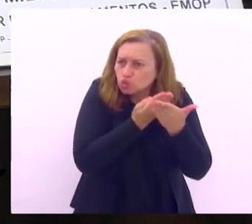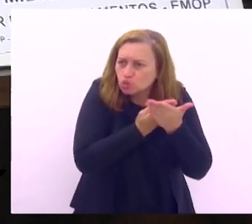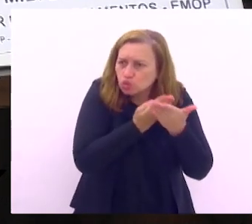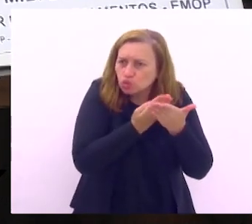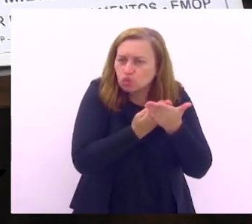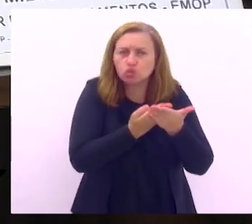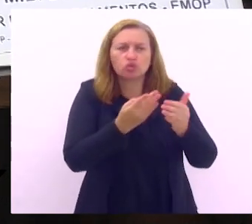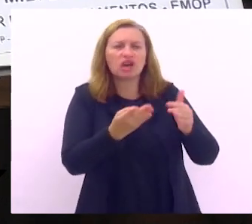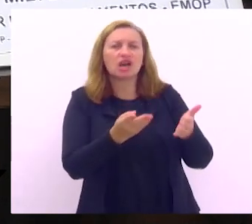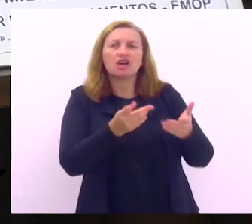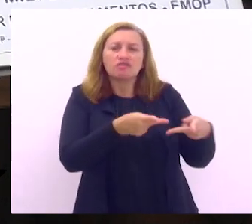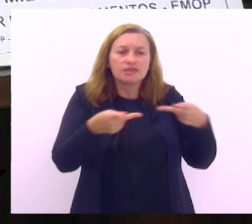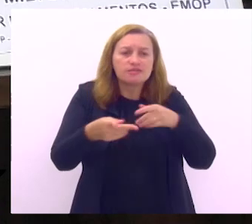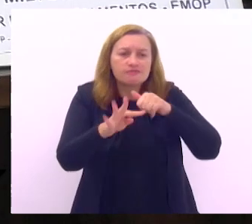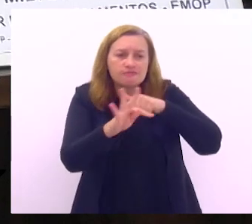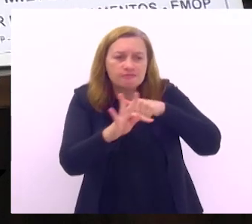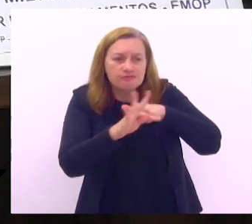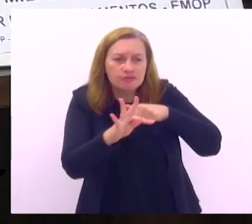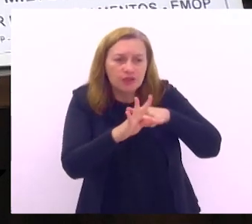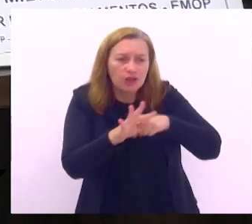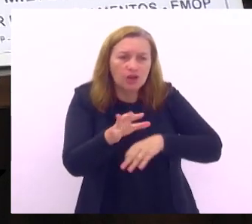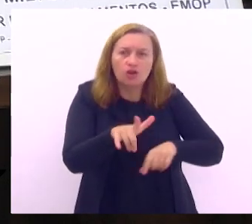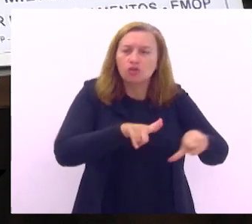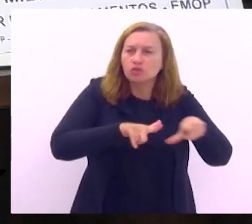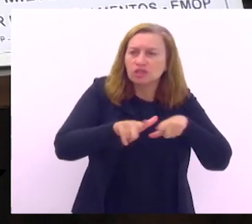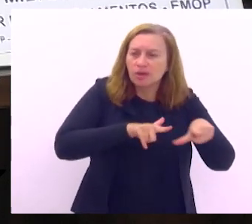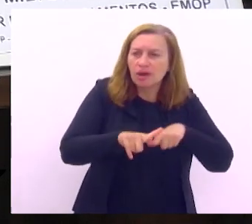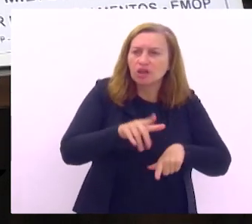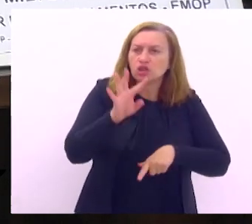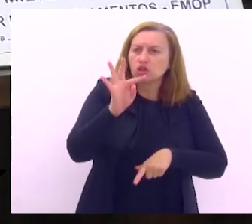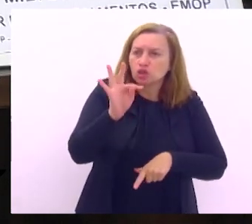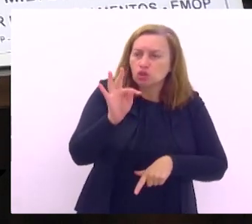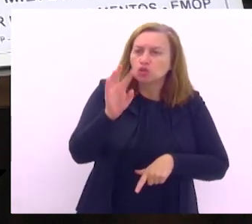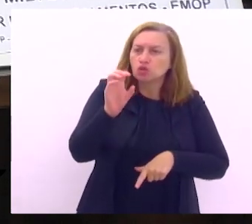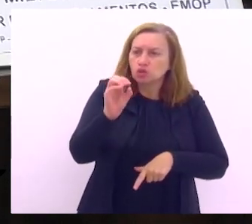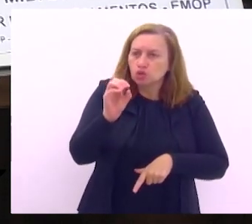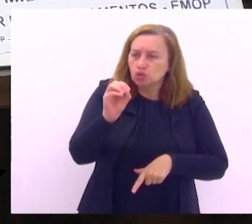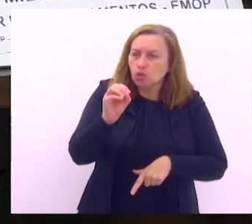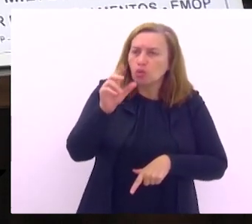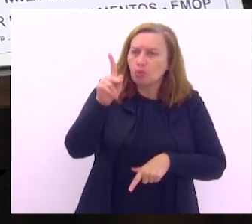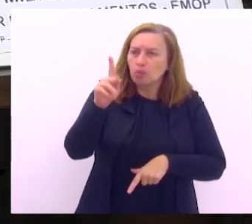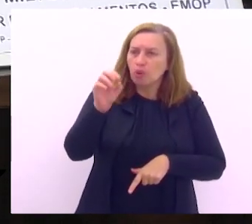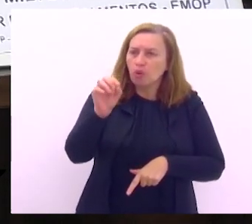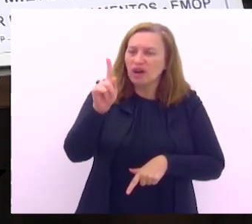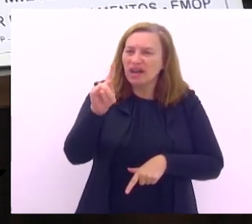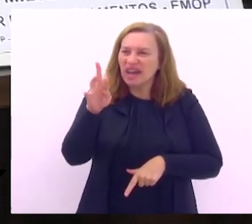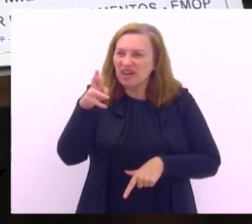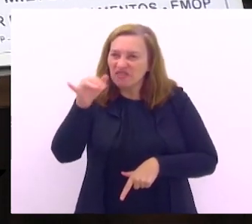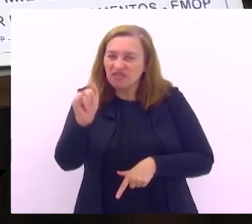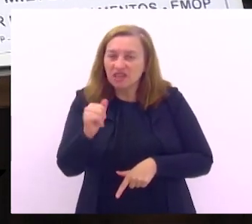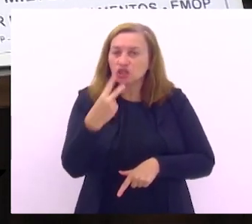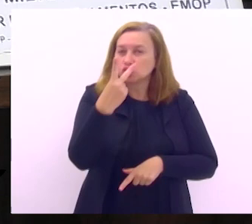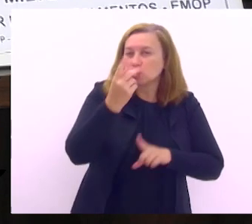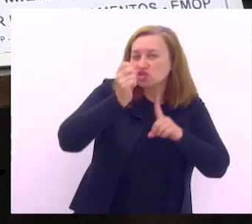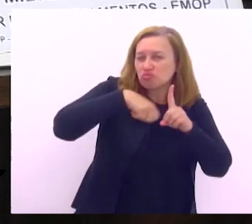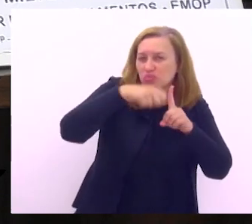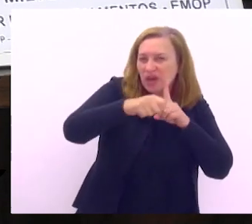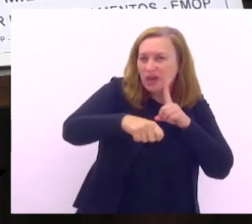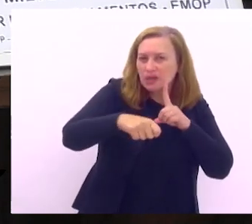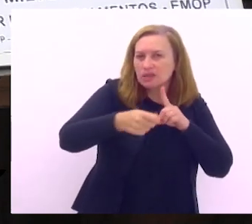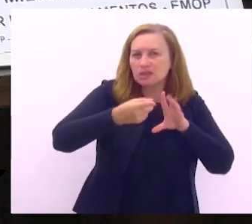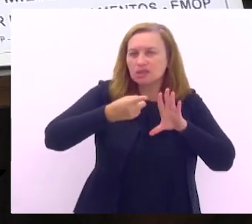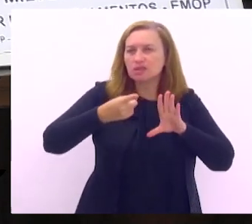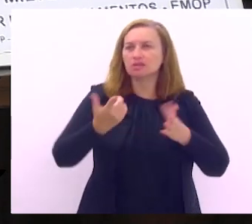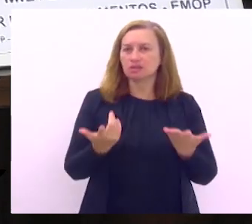visitas técnicas, realizamos um trabalho de topografia muito bem realizado lá. Enfim, foram 2 meses bastante